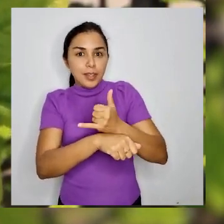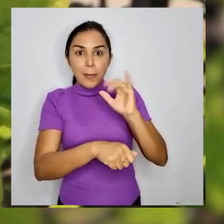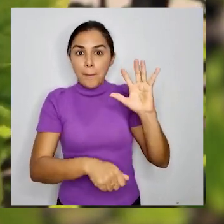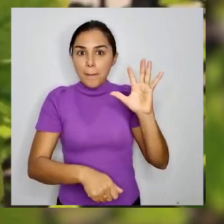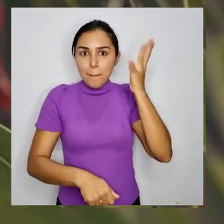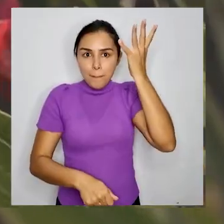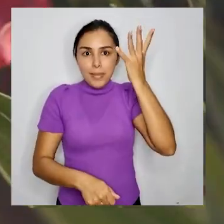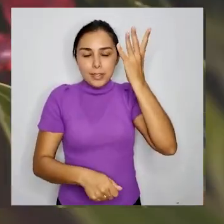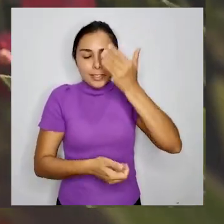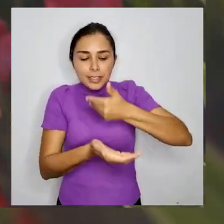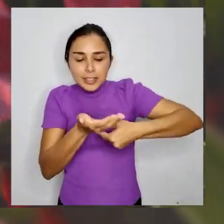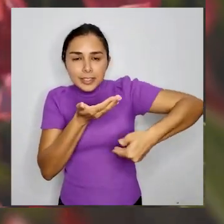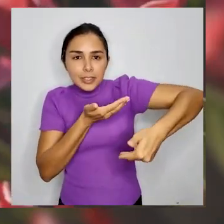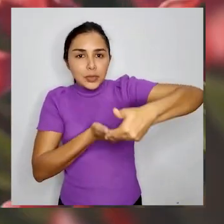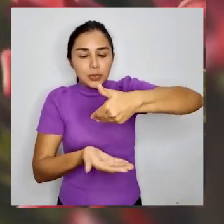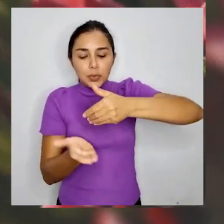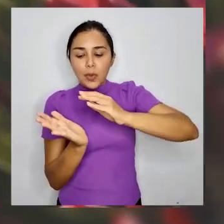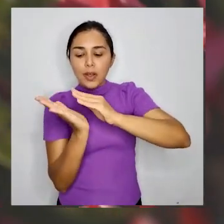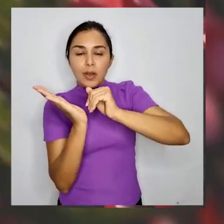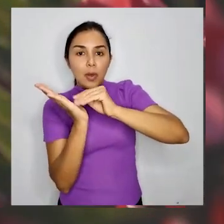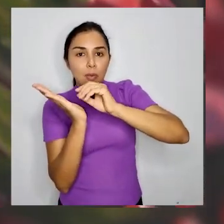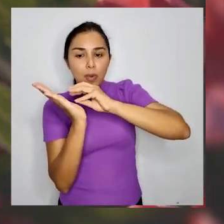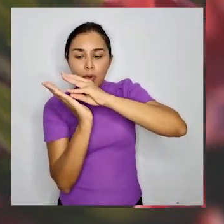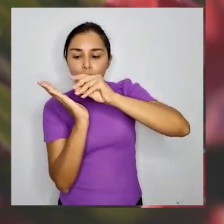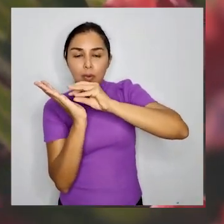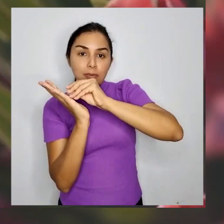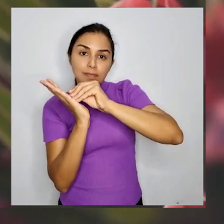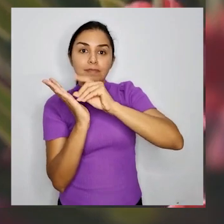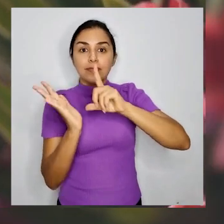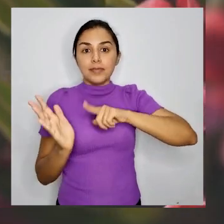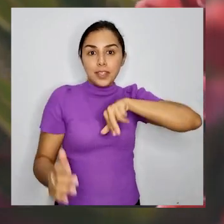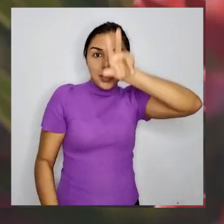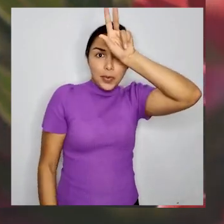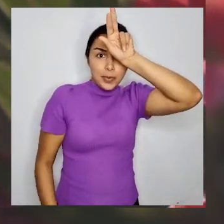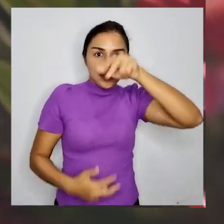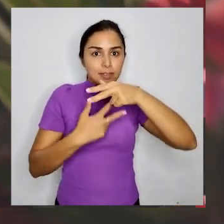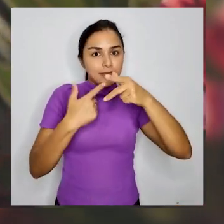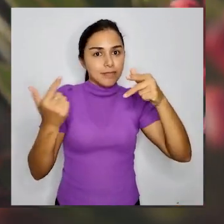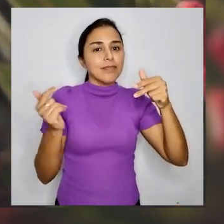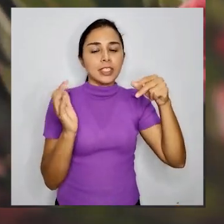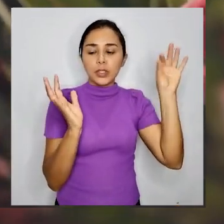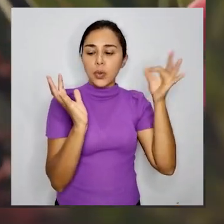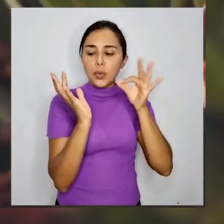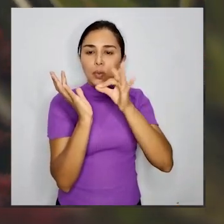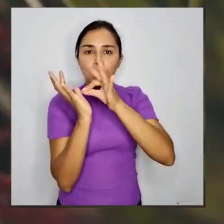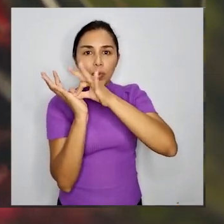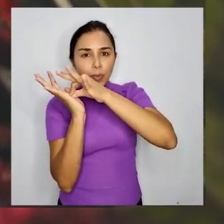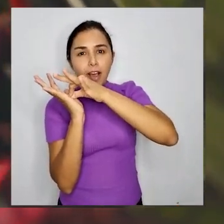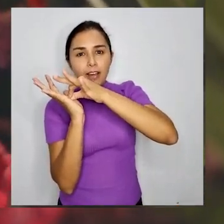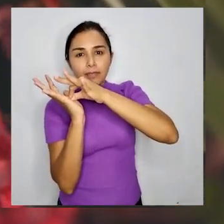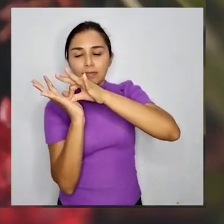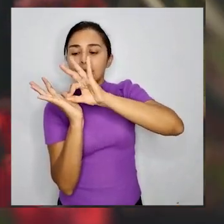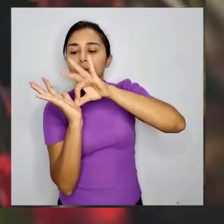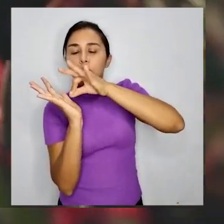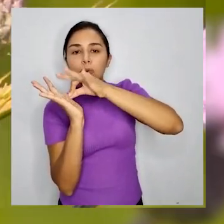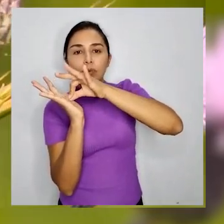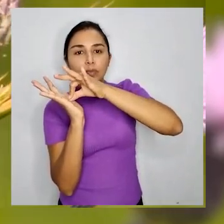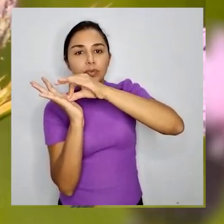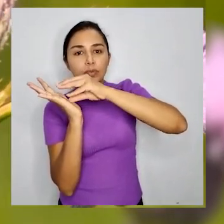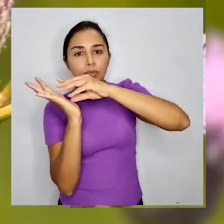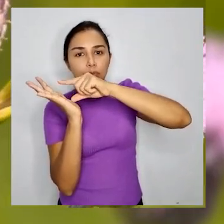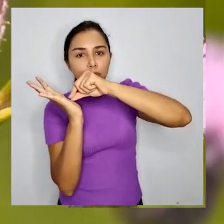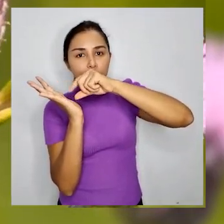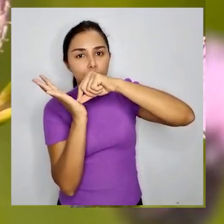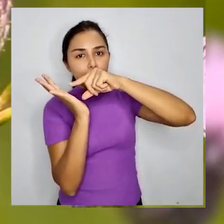estratégias de polinização desenvolvidas tanto pelos polinizadores quanto pelas próprias plantas. Como exemplo do processo